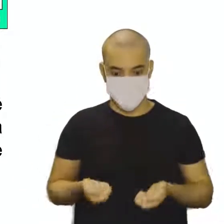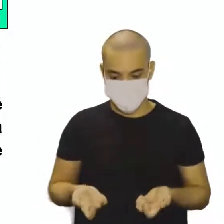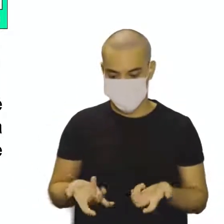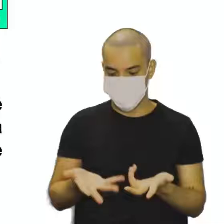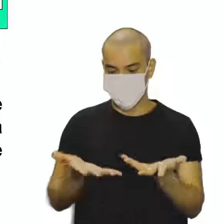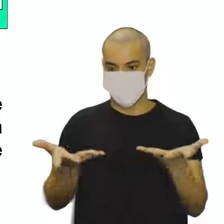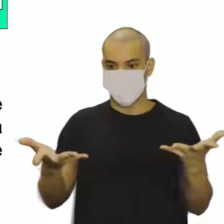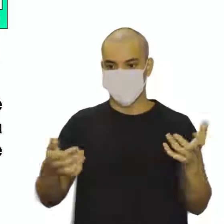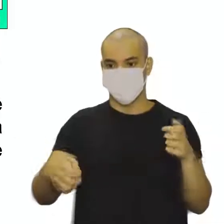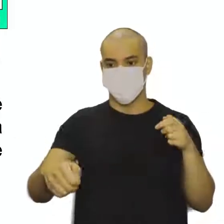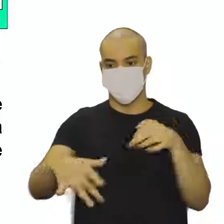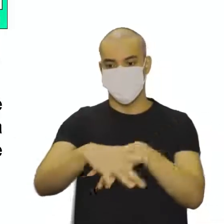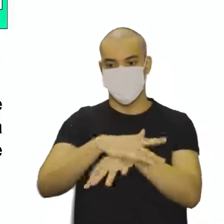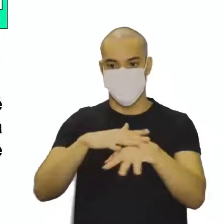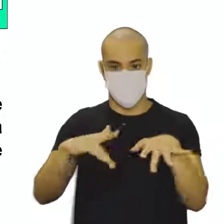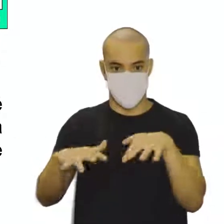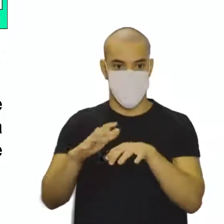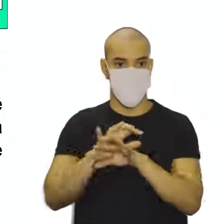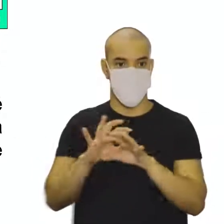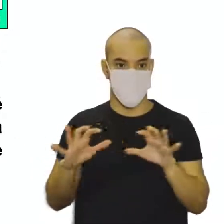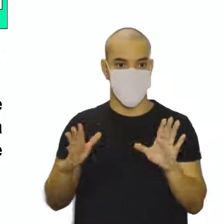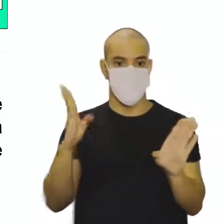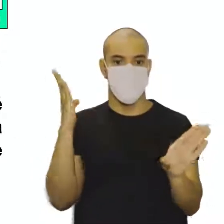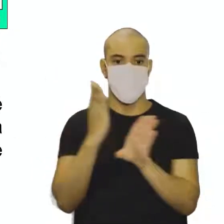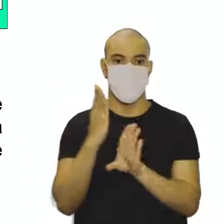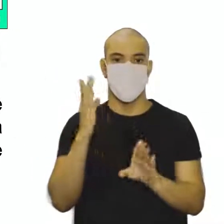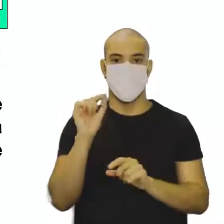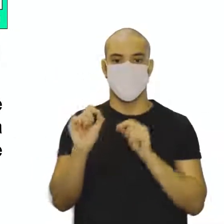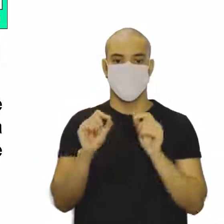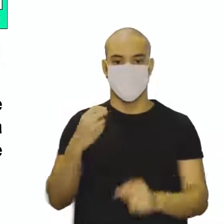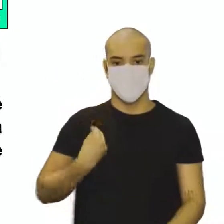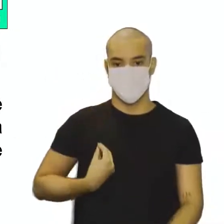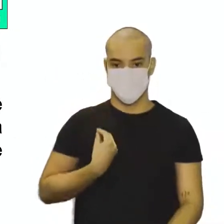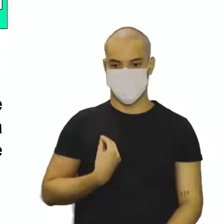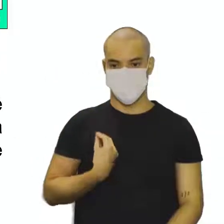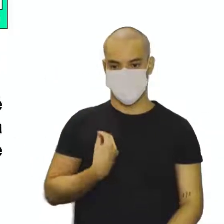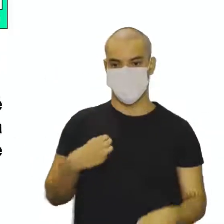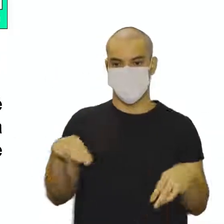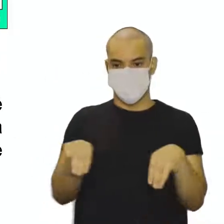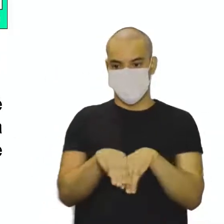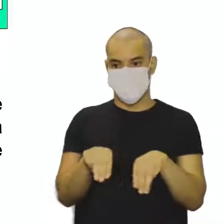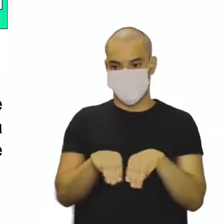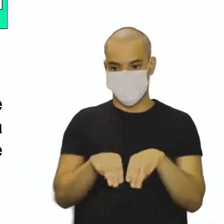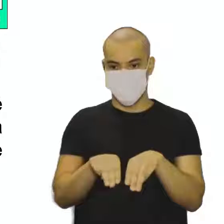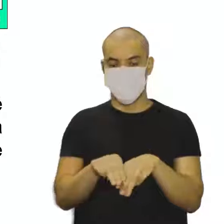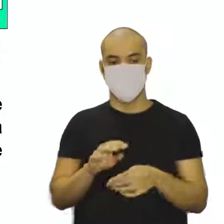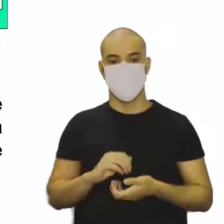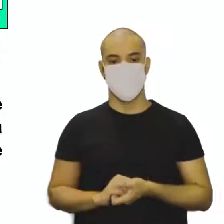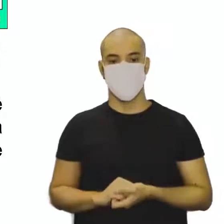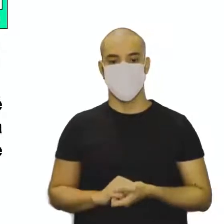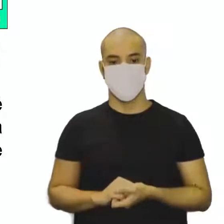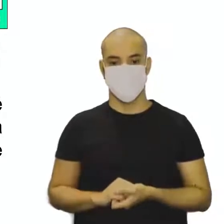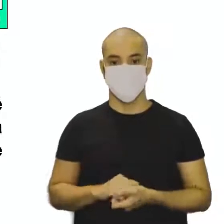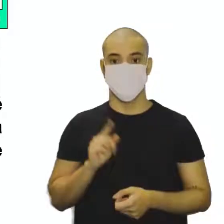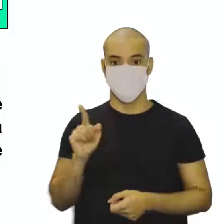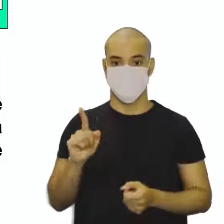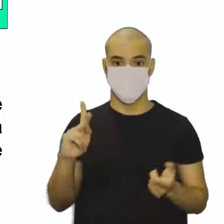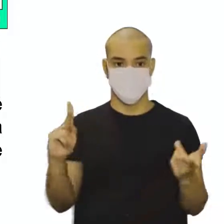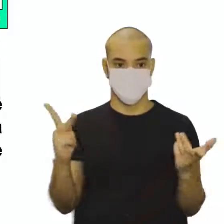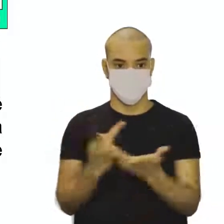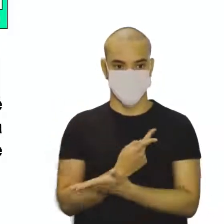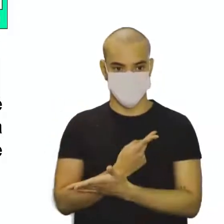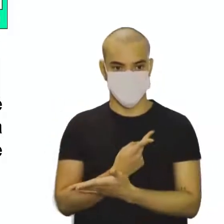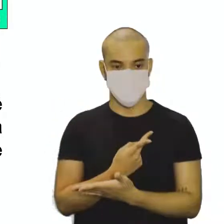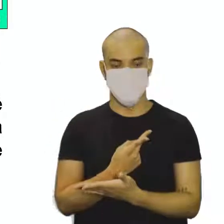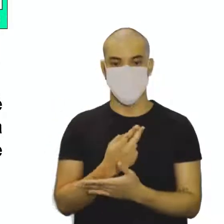a passagem de uma corrente por causa da presença de um campo magnético. E esse efeito